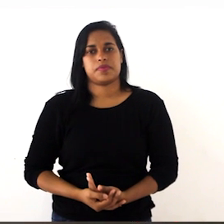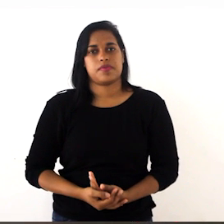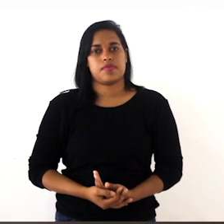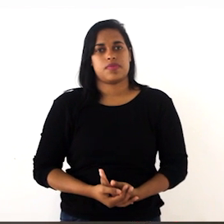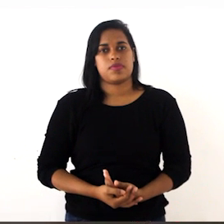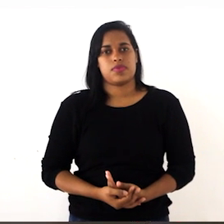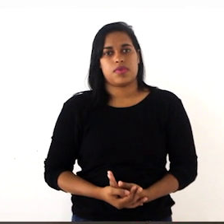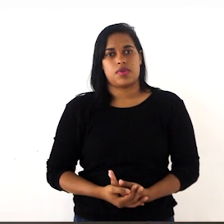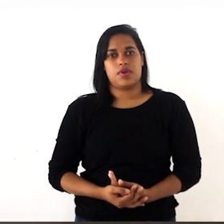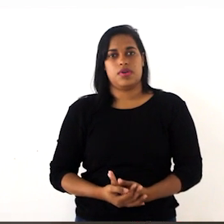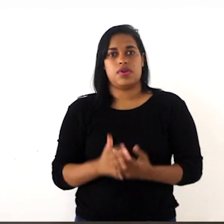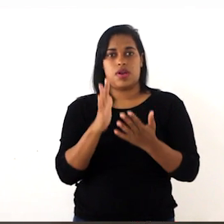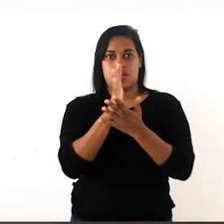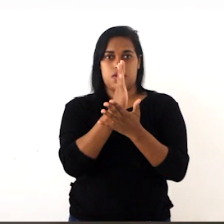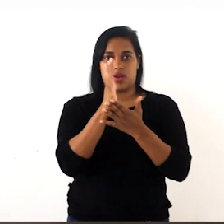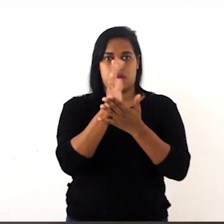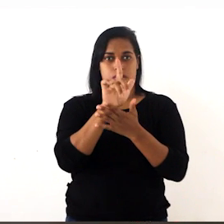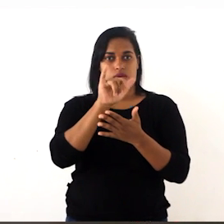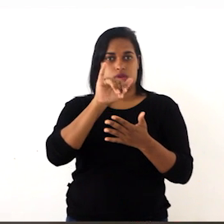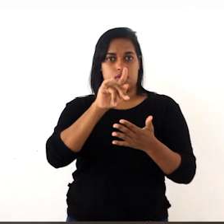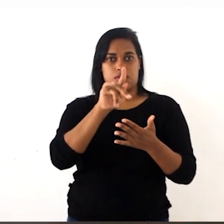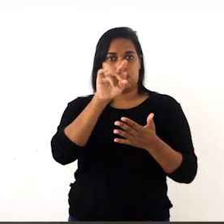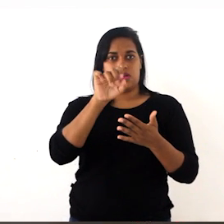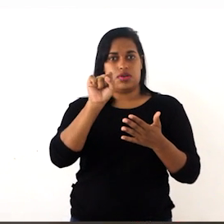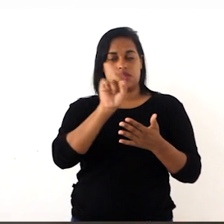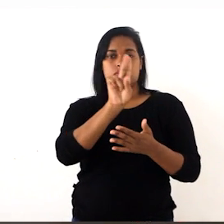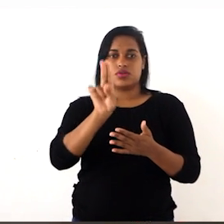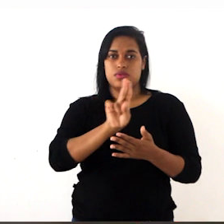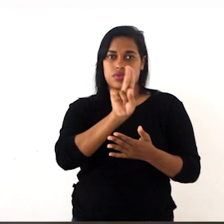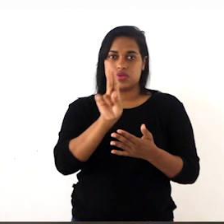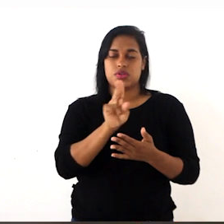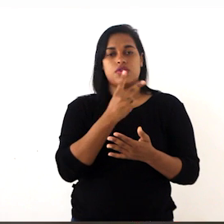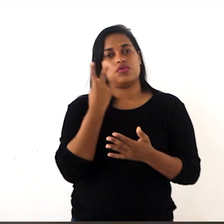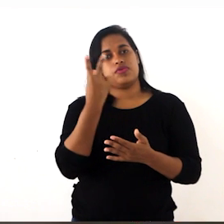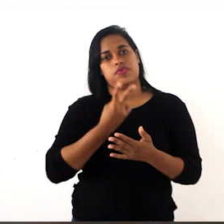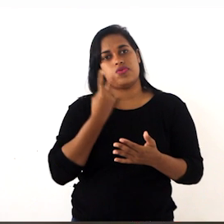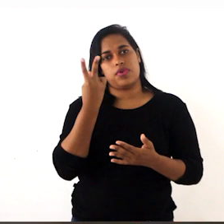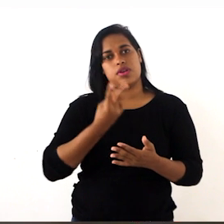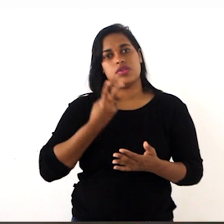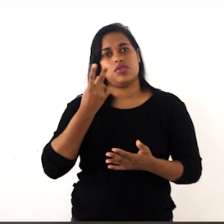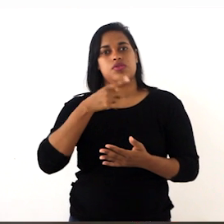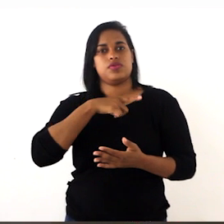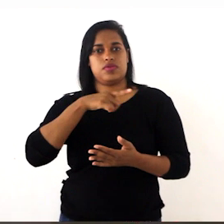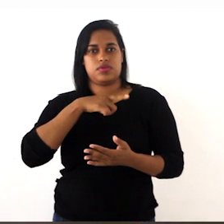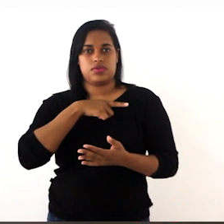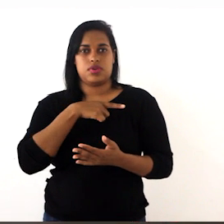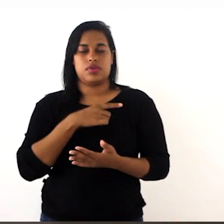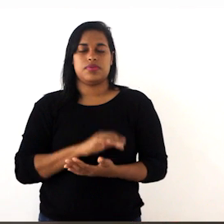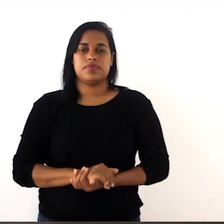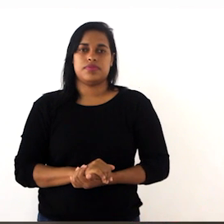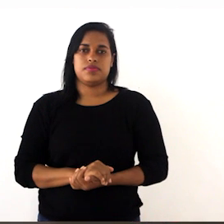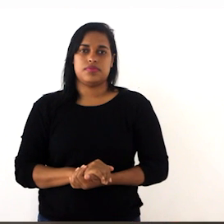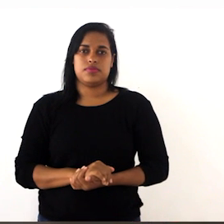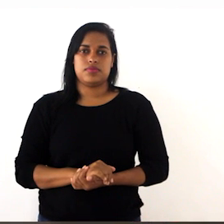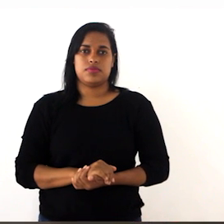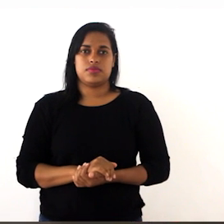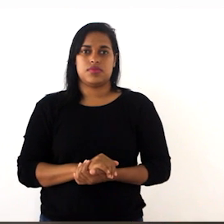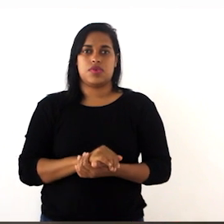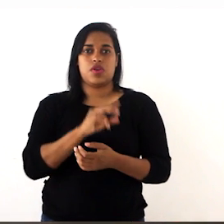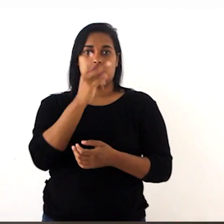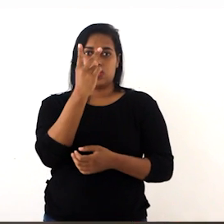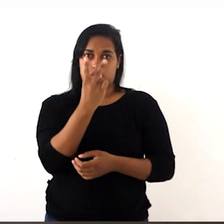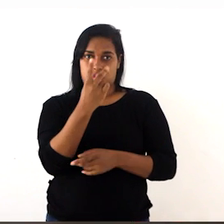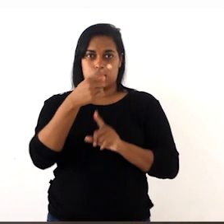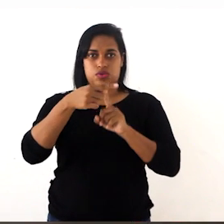esses dados, né? O link que a gente vai usar é que a gente vai colocar os valores. Então aqui é soma 2